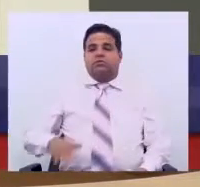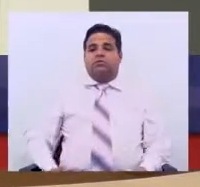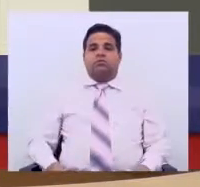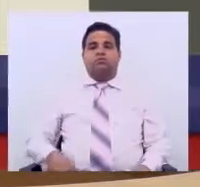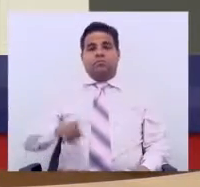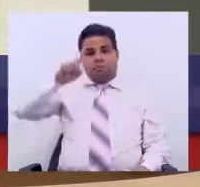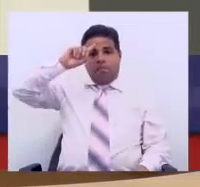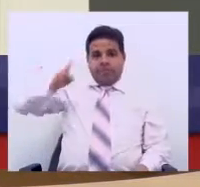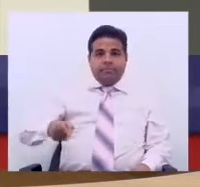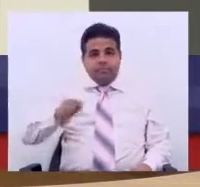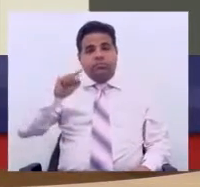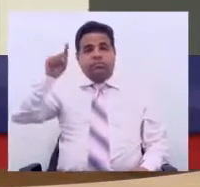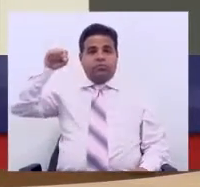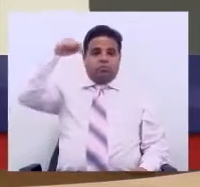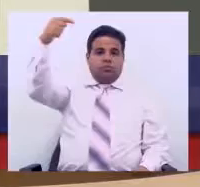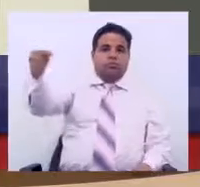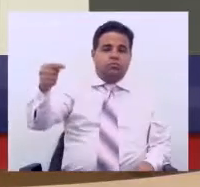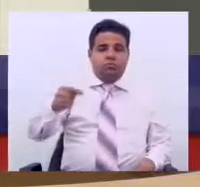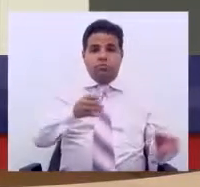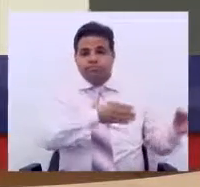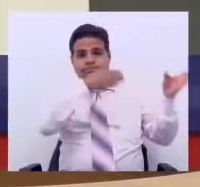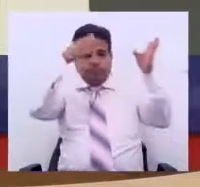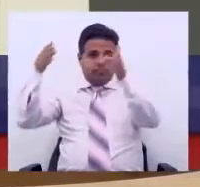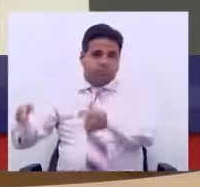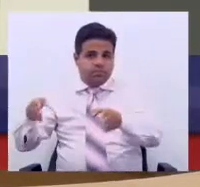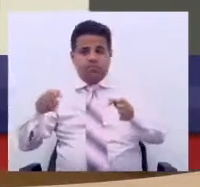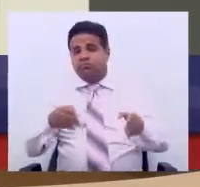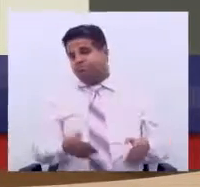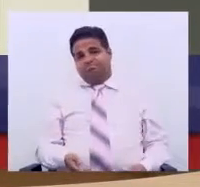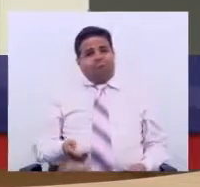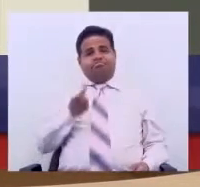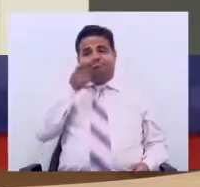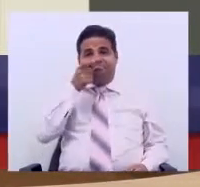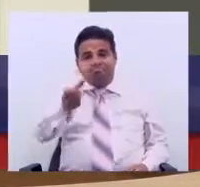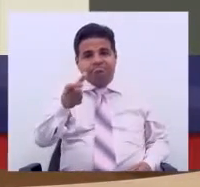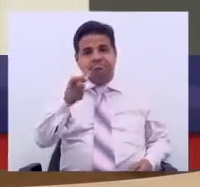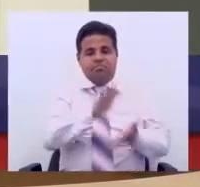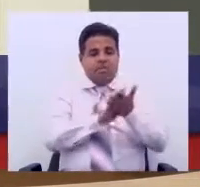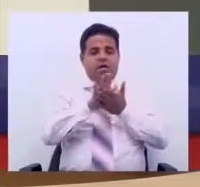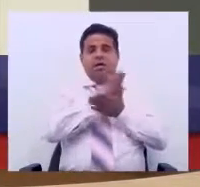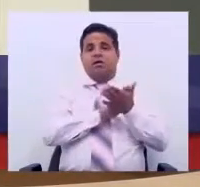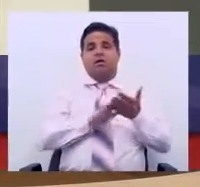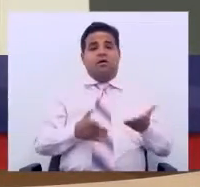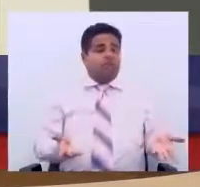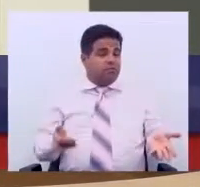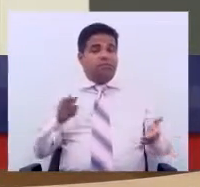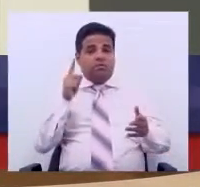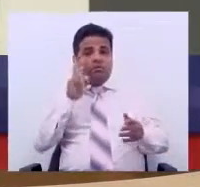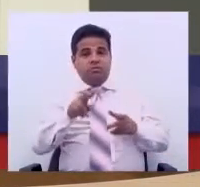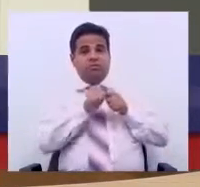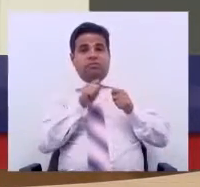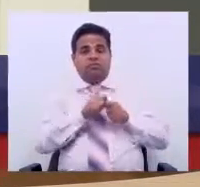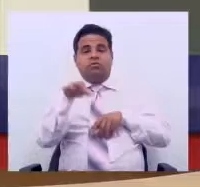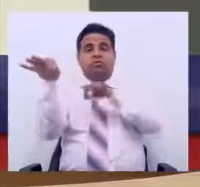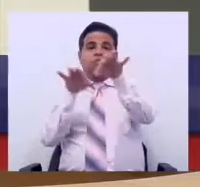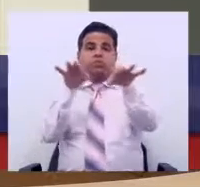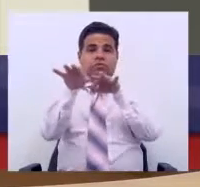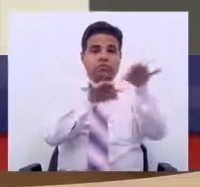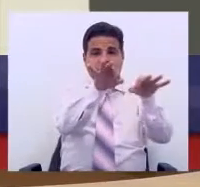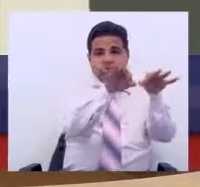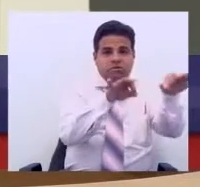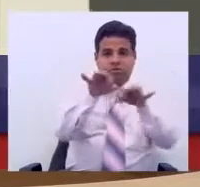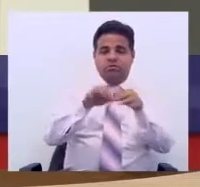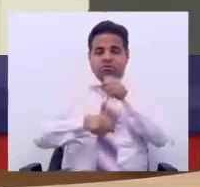para o mandato seguinte. E isso não foi observado, razão pela qual foi feita a correção